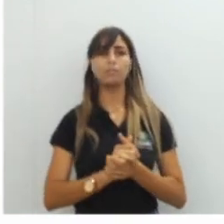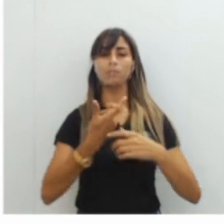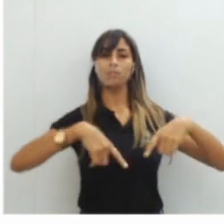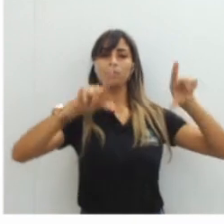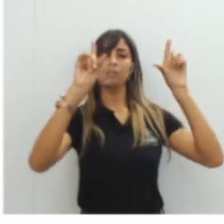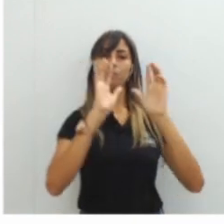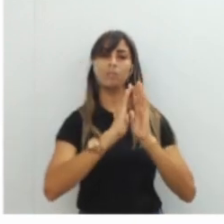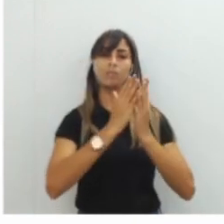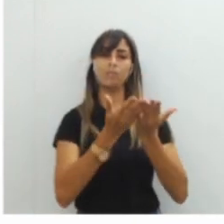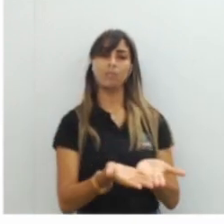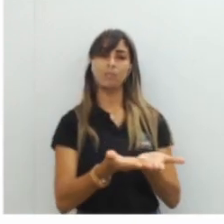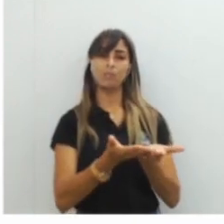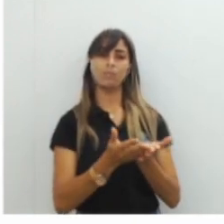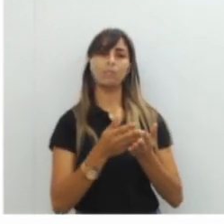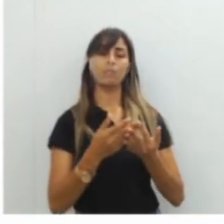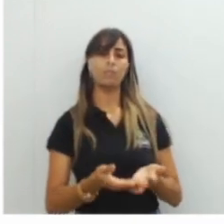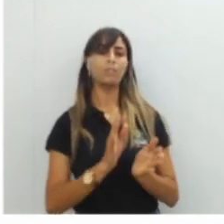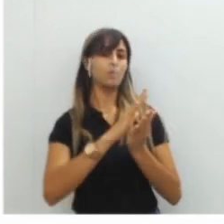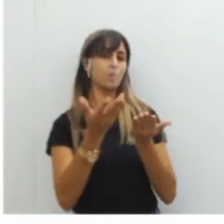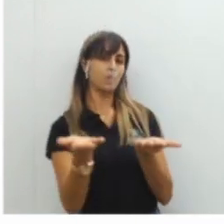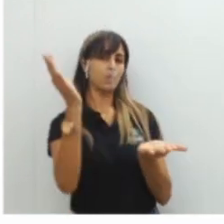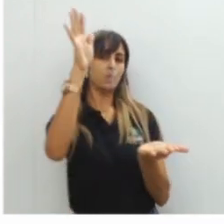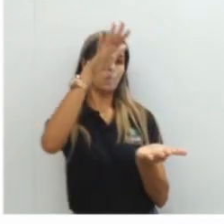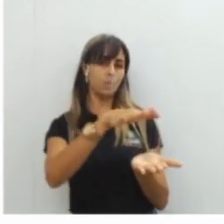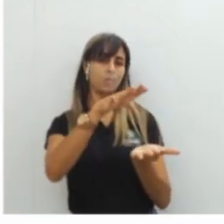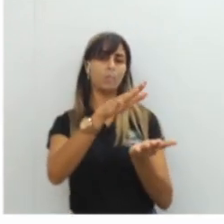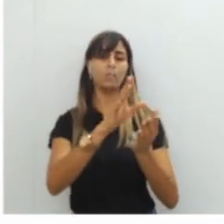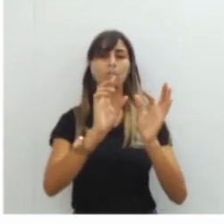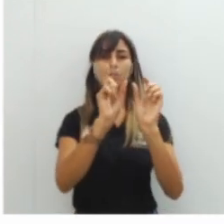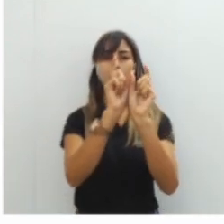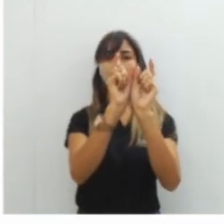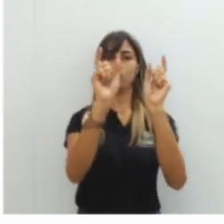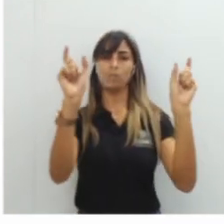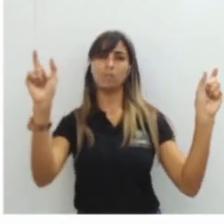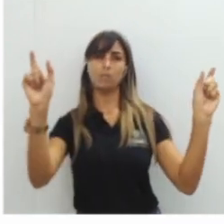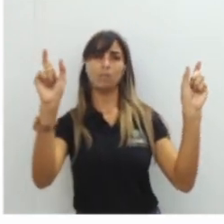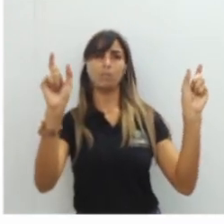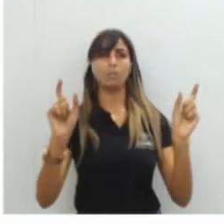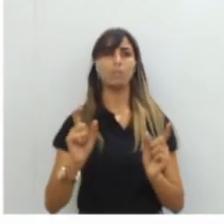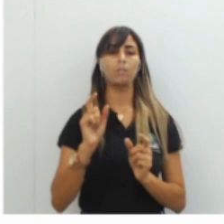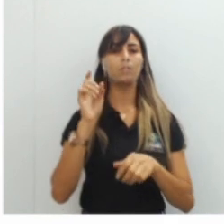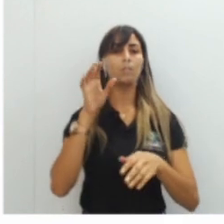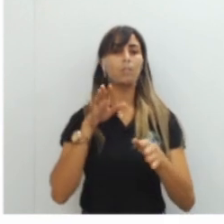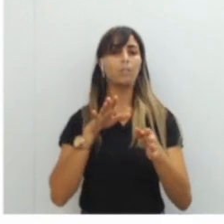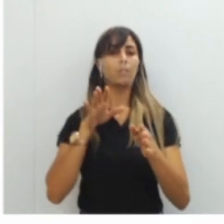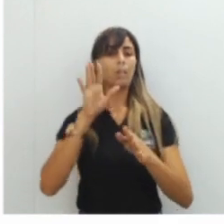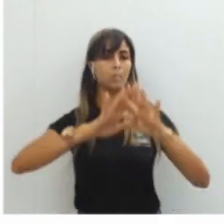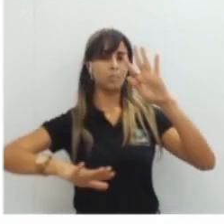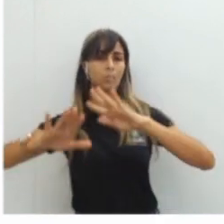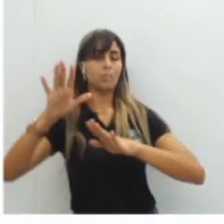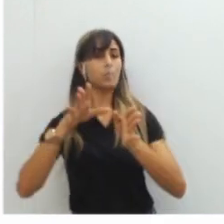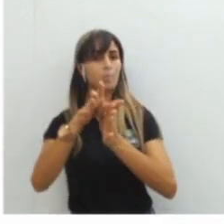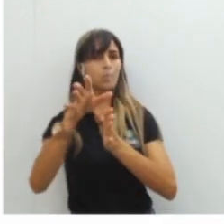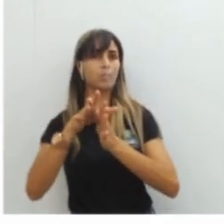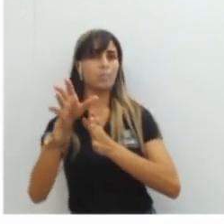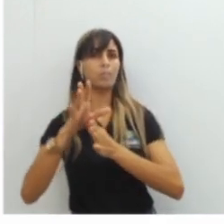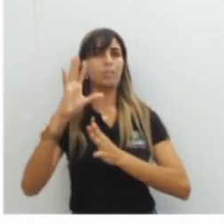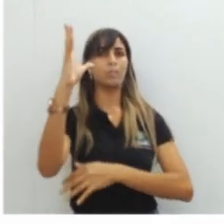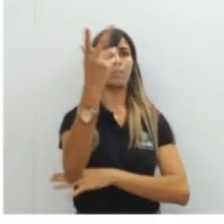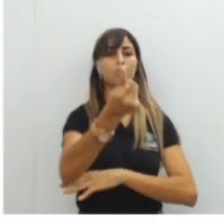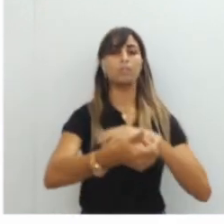livro. Na capa desse livro tem o seguinte título: Conservação da Natureza. E eu